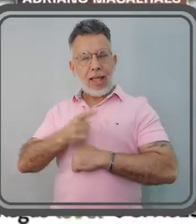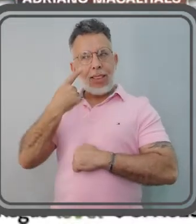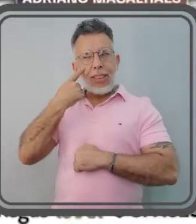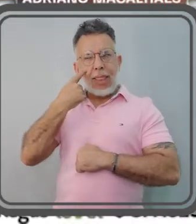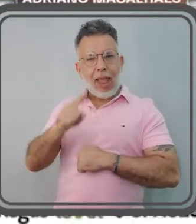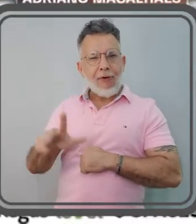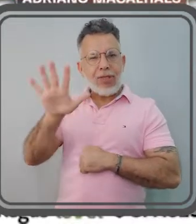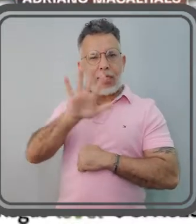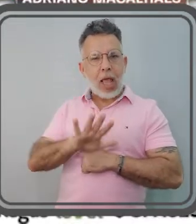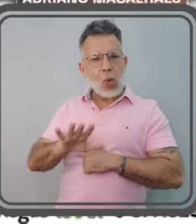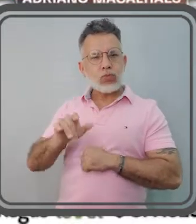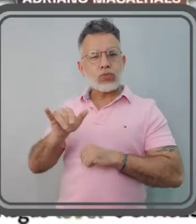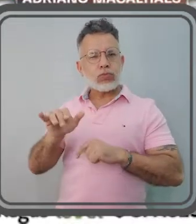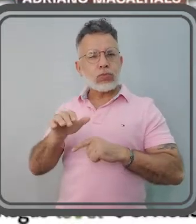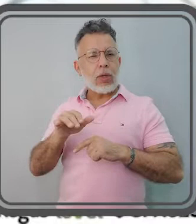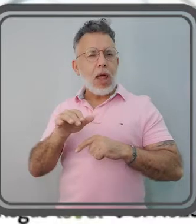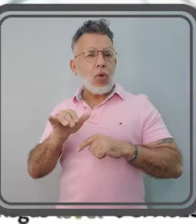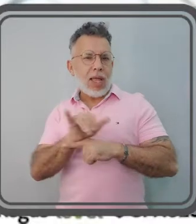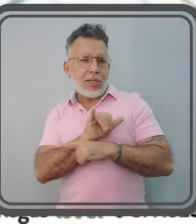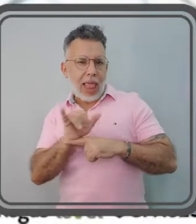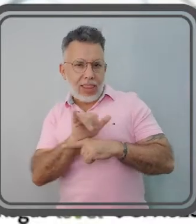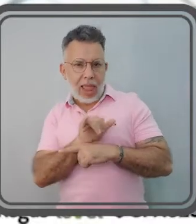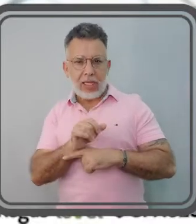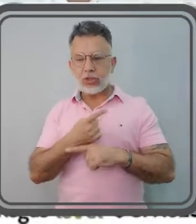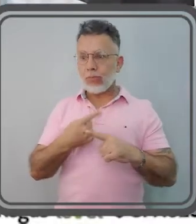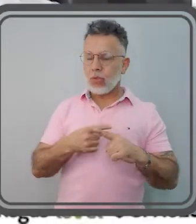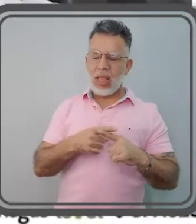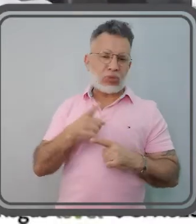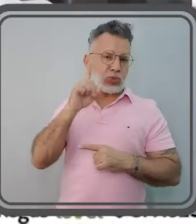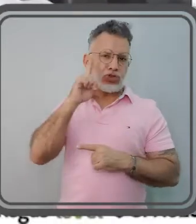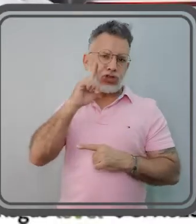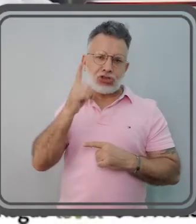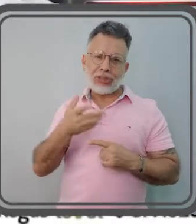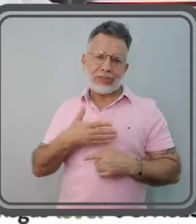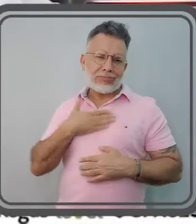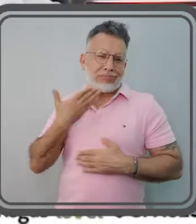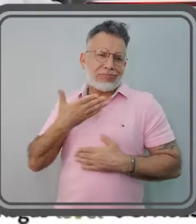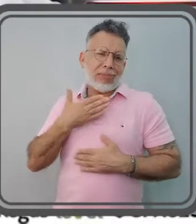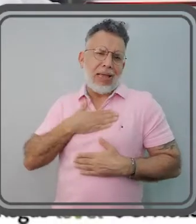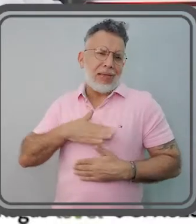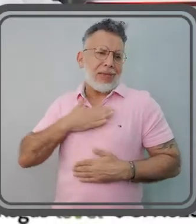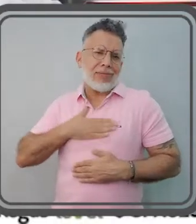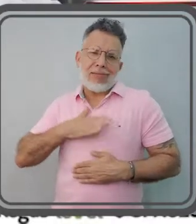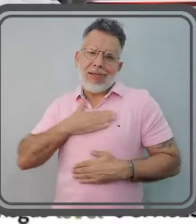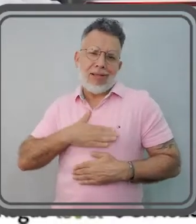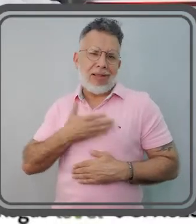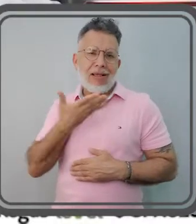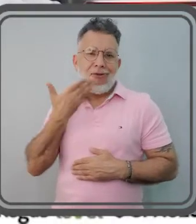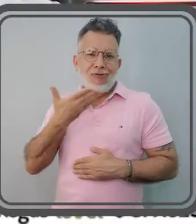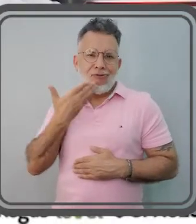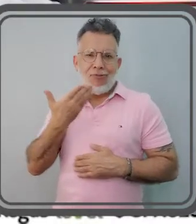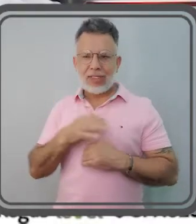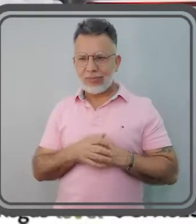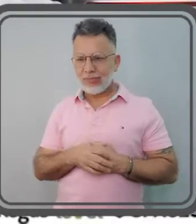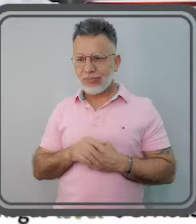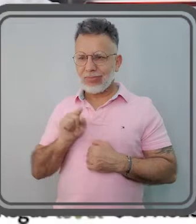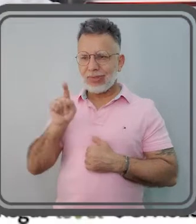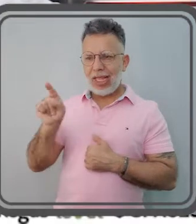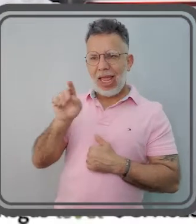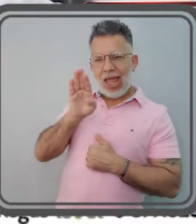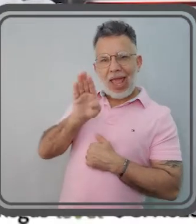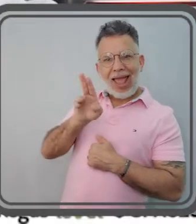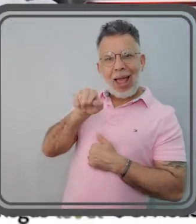tranquila. Boa. Bom, a Bruna está te mandando bom dia aqui, está te cumprimentando, né? Tem a Marlene também,